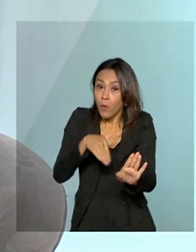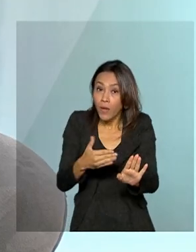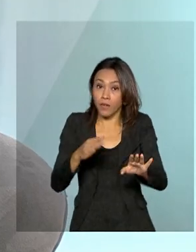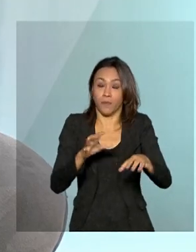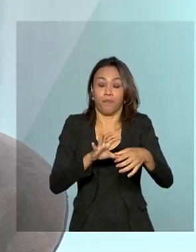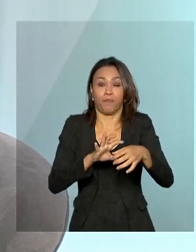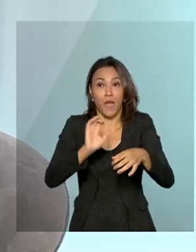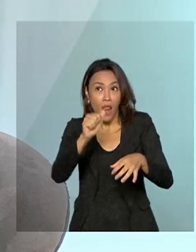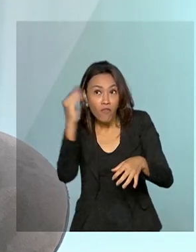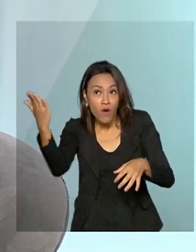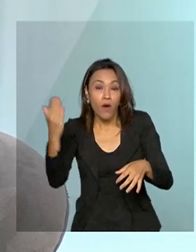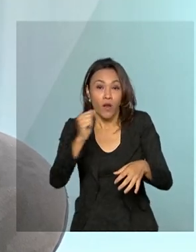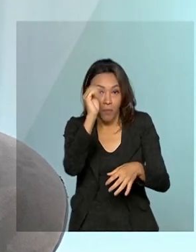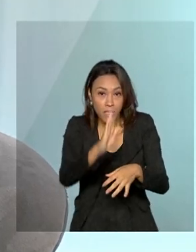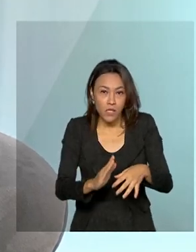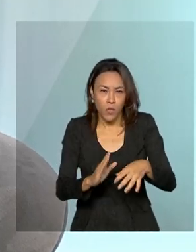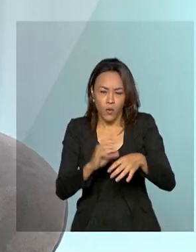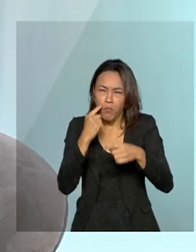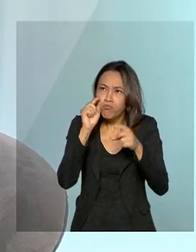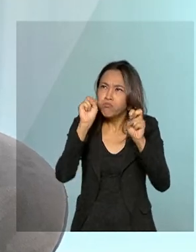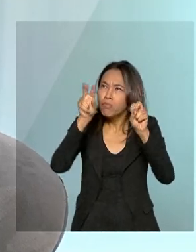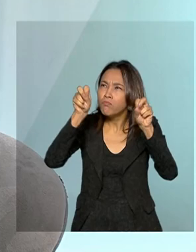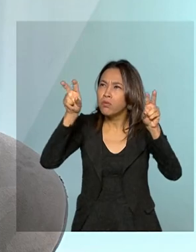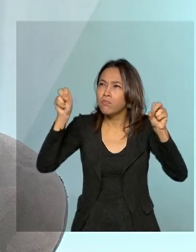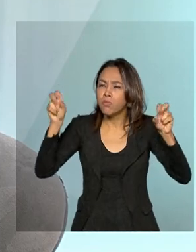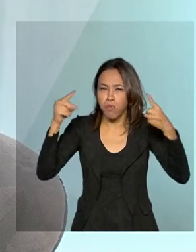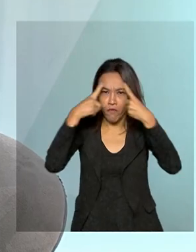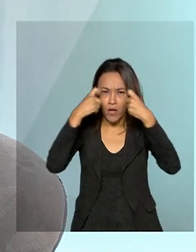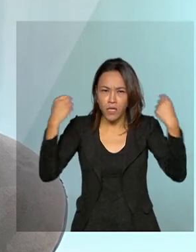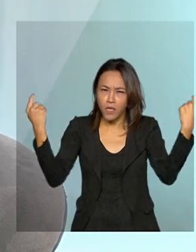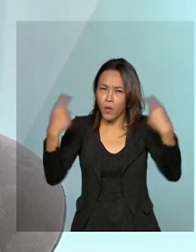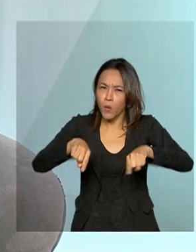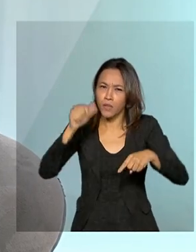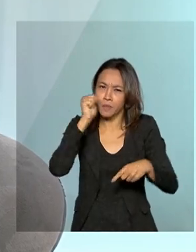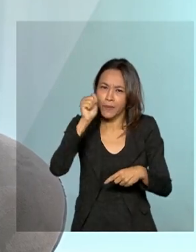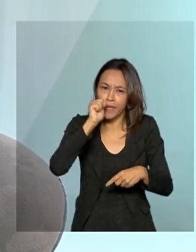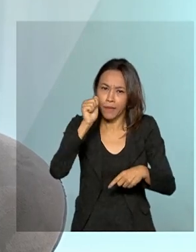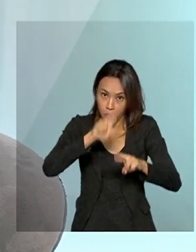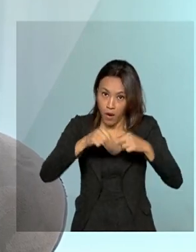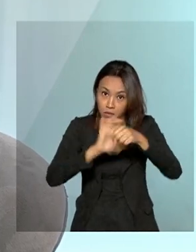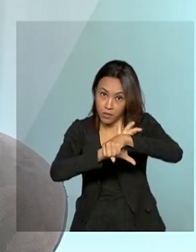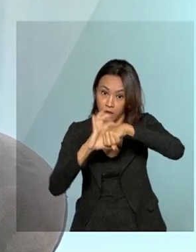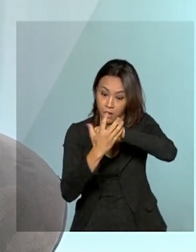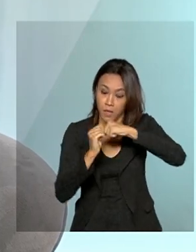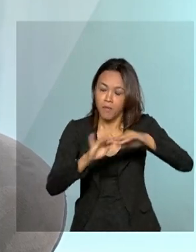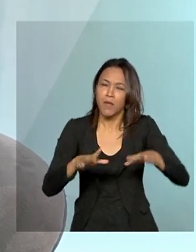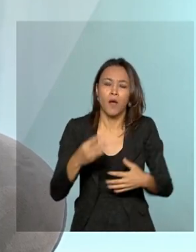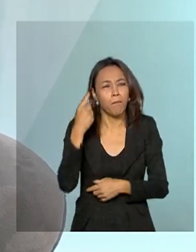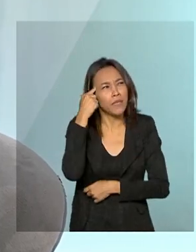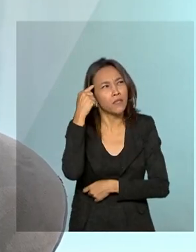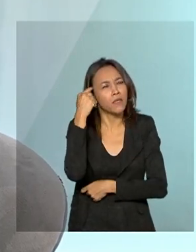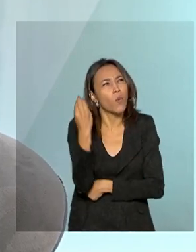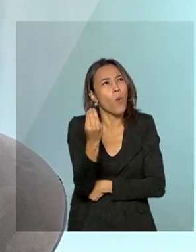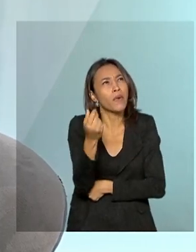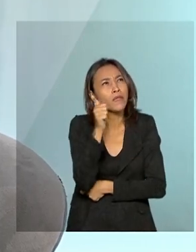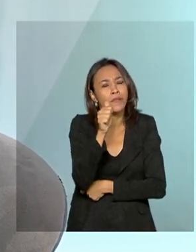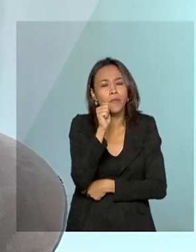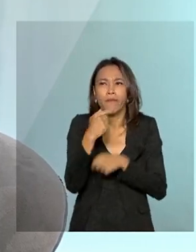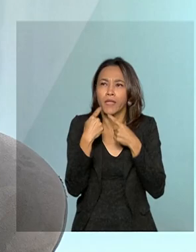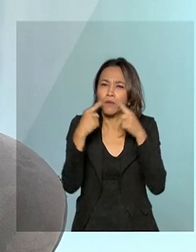lá fora nos mostrou a violência contra a mulher, e nós ficamos pensando, como é que essa mulher vai